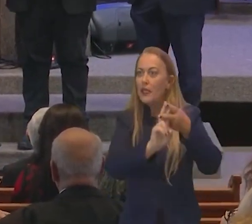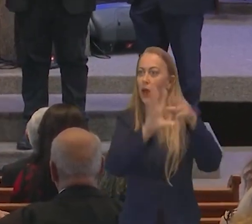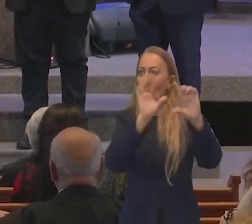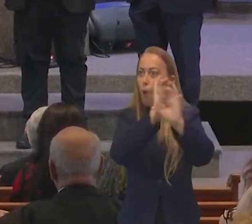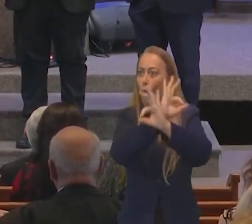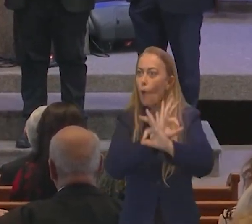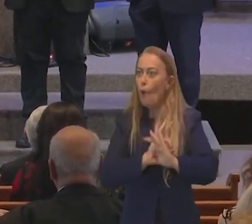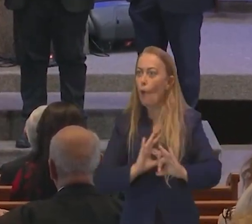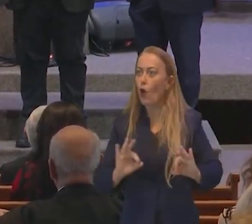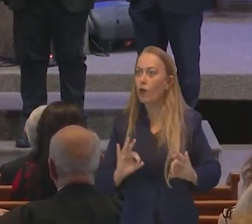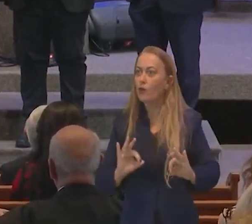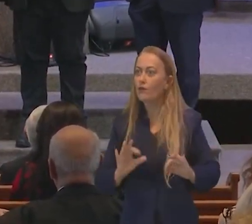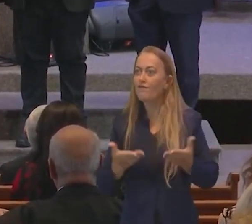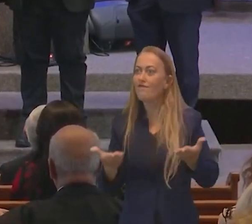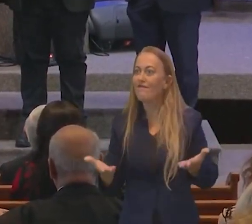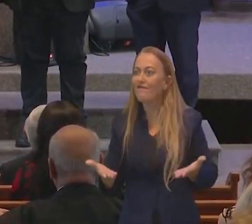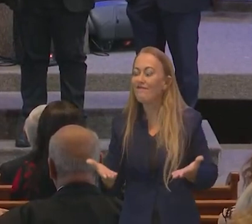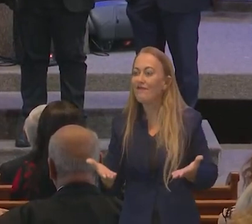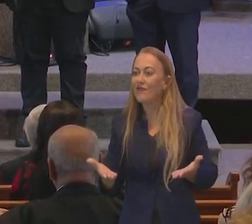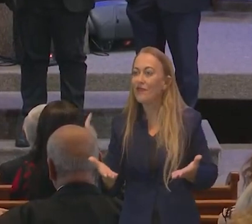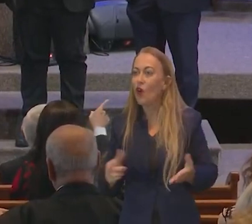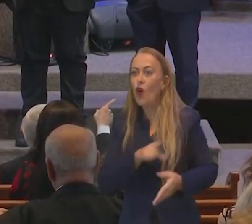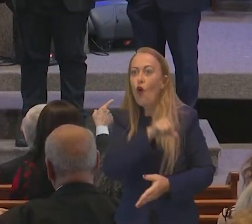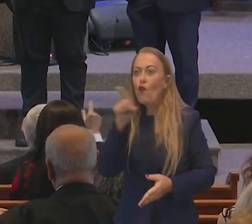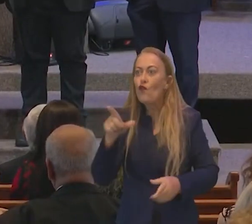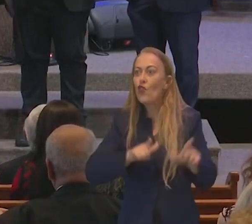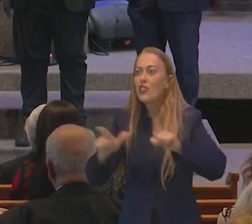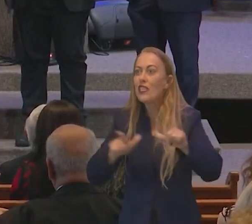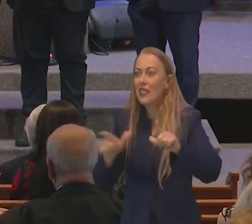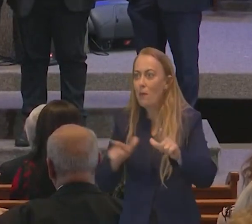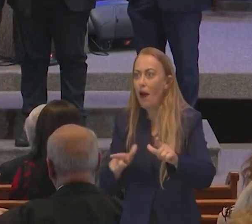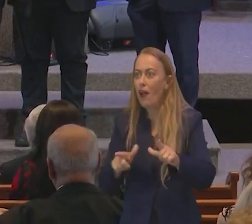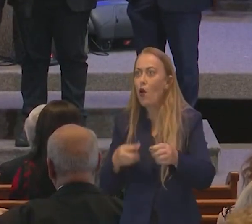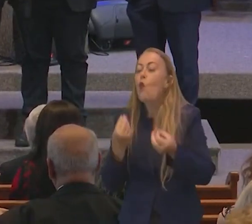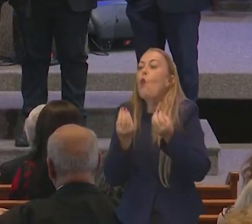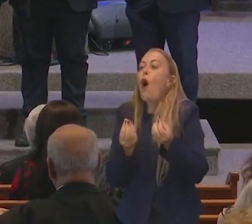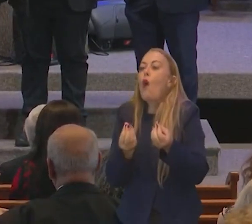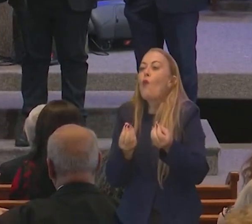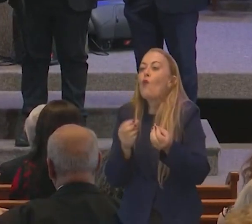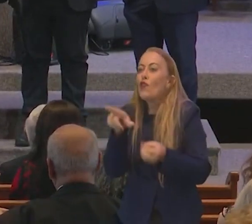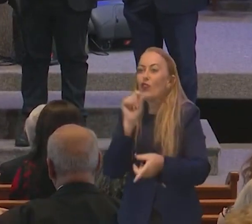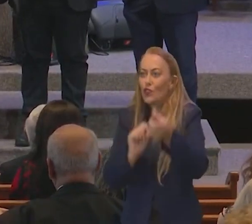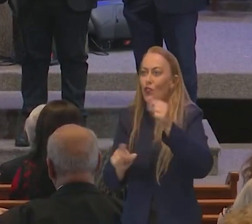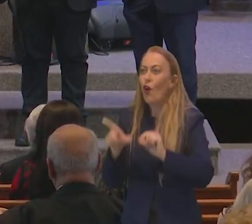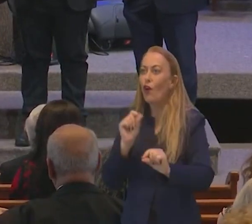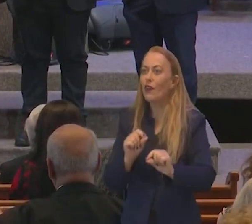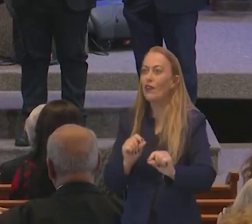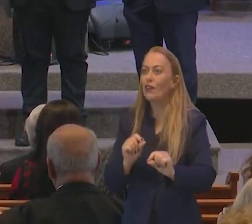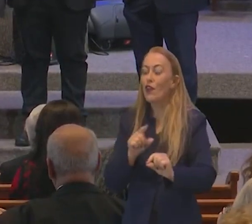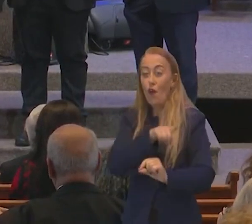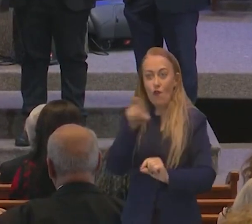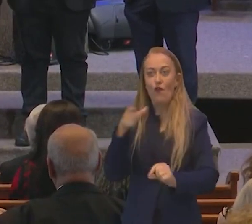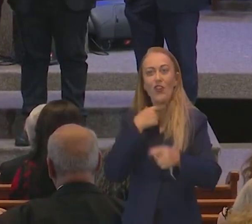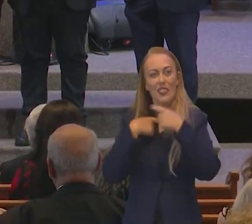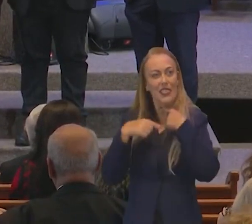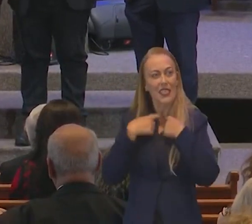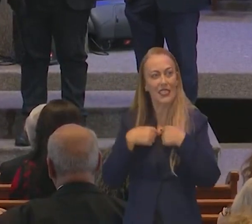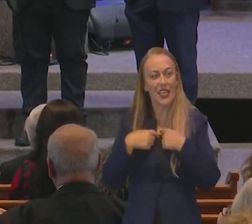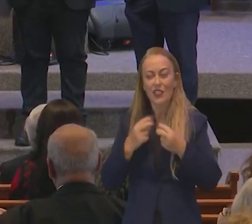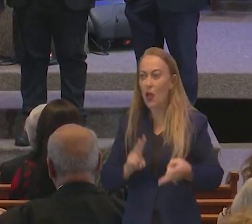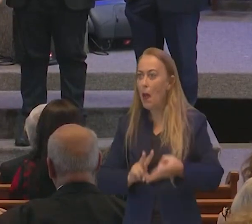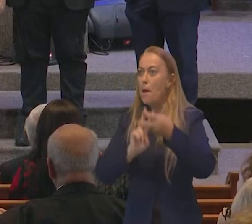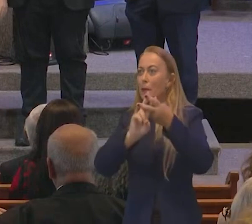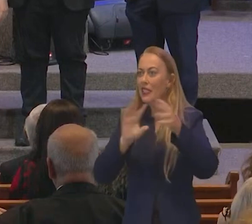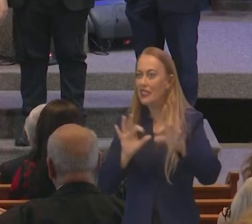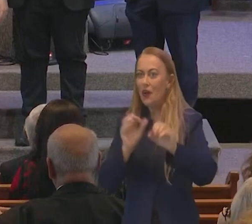quem? Com esse camarada ou com aquele camarada? Com aquele camarada. Então você quer esvaziar os presídios? Trabalha com